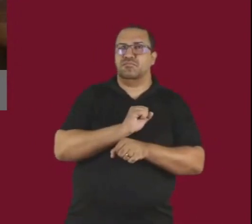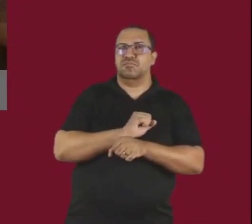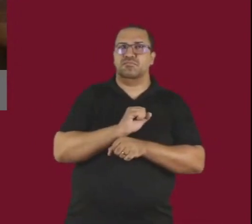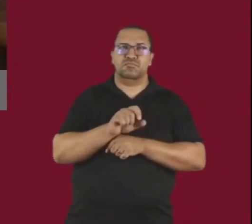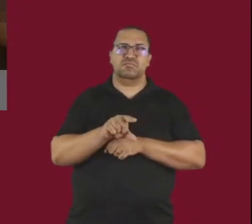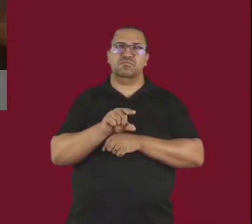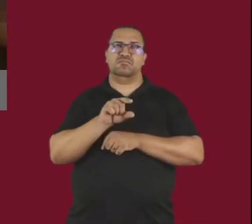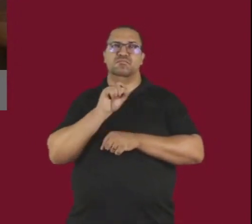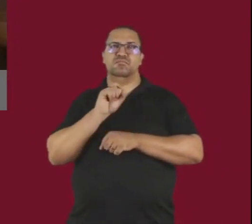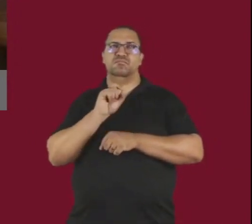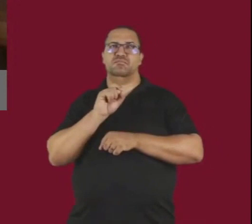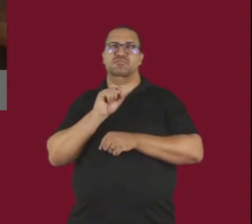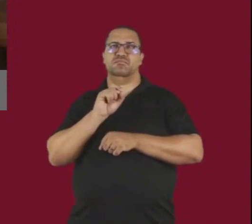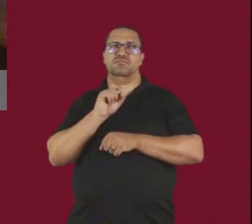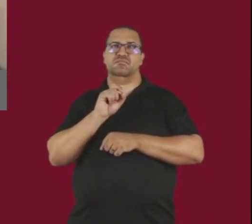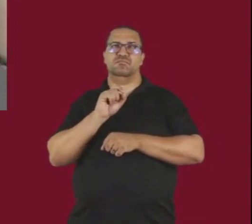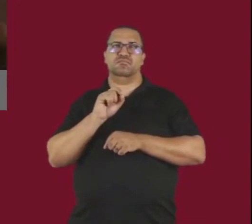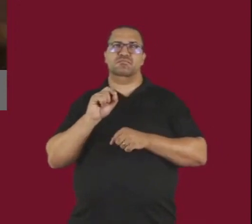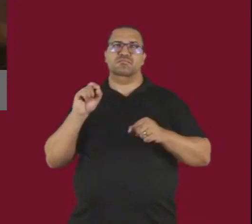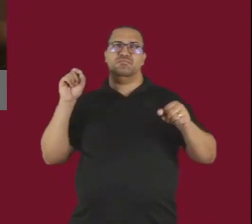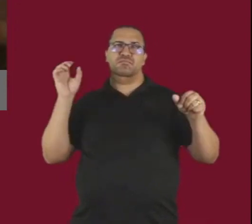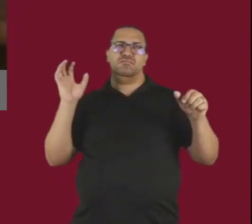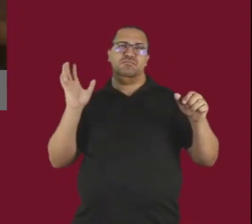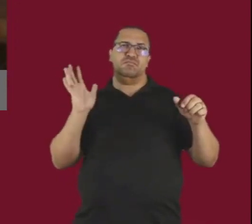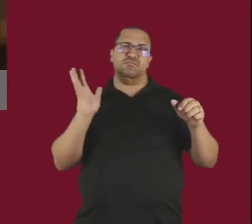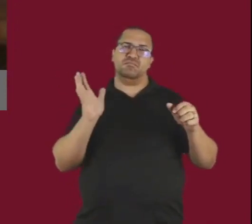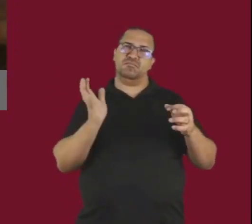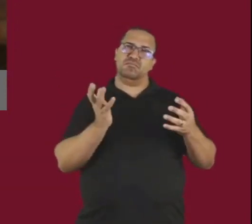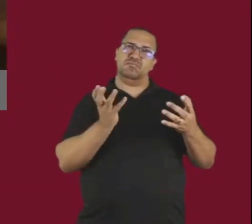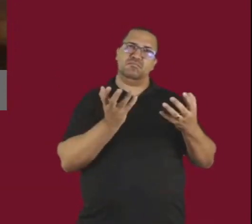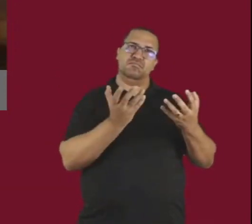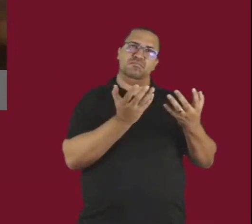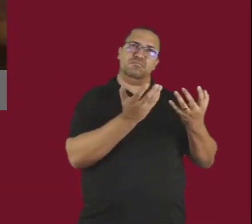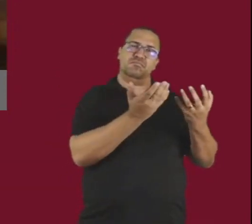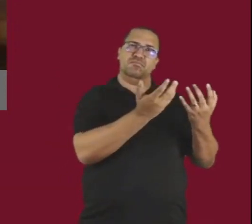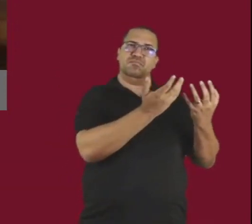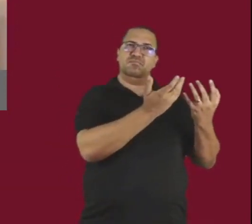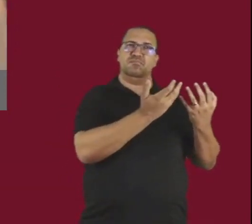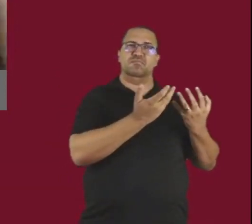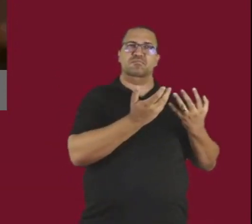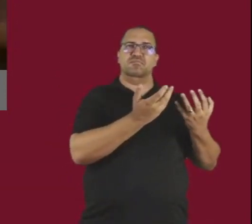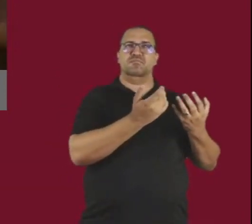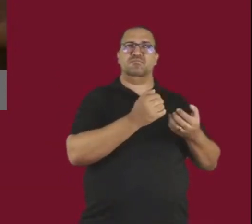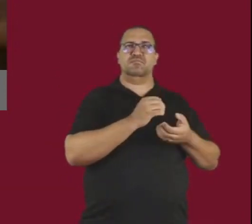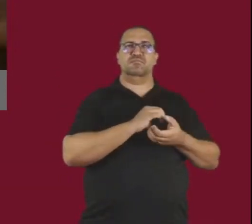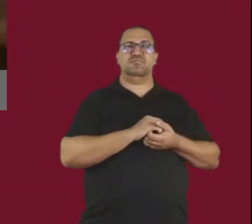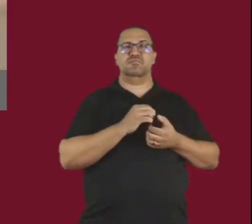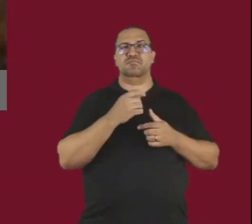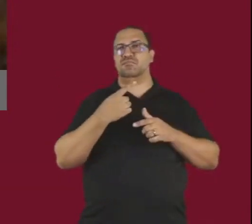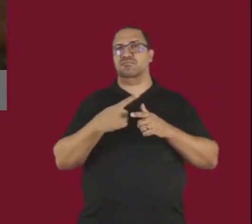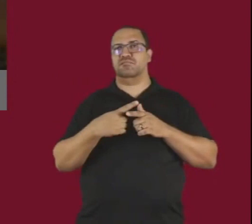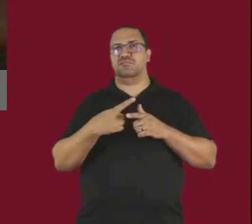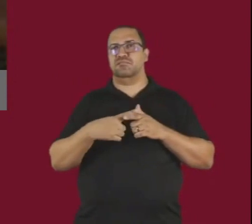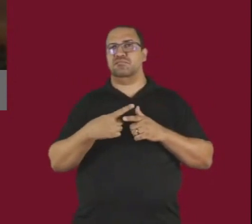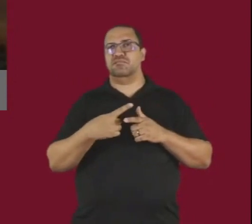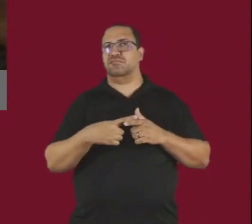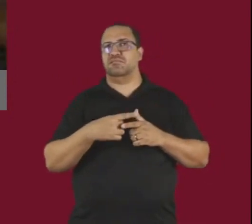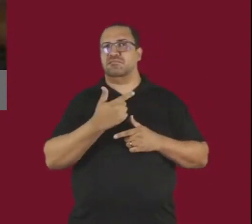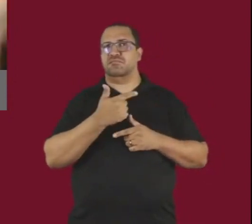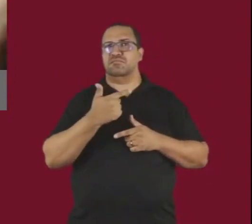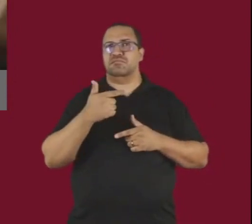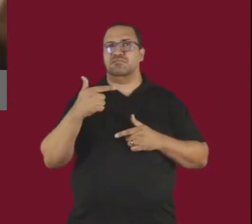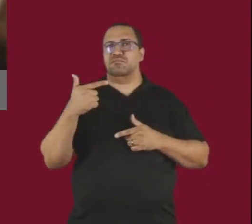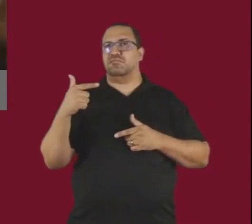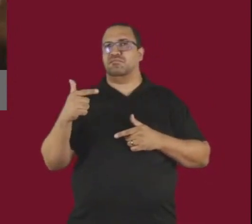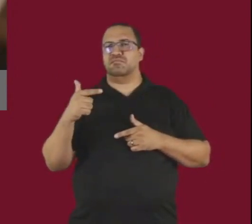que o fogo te alcance. Em alguns casos, isso é literal. Né? Porque é isso. Não tem ilusão que